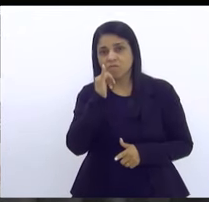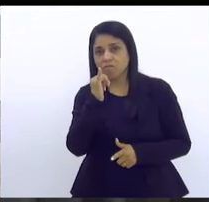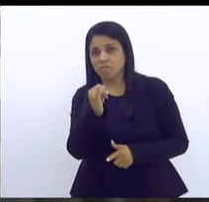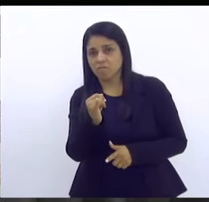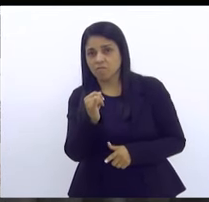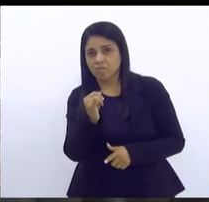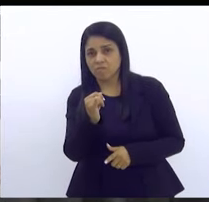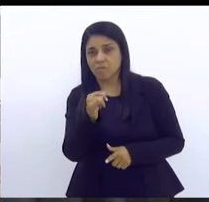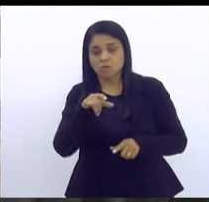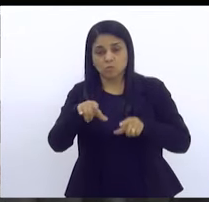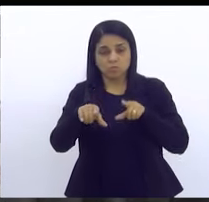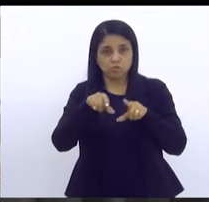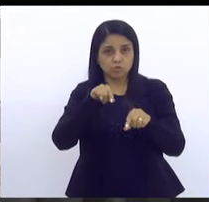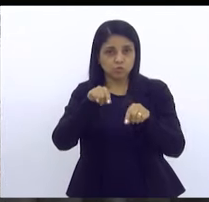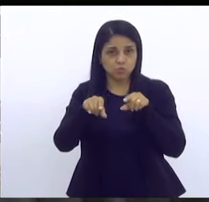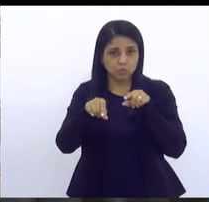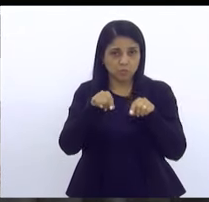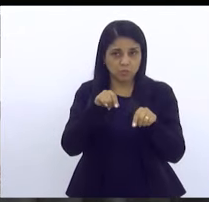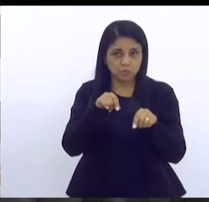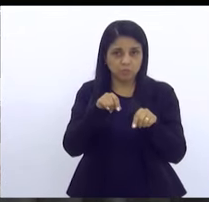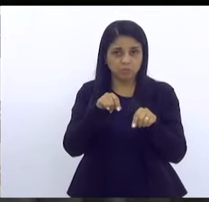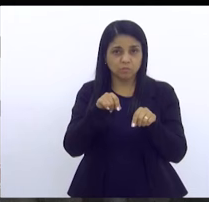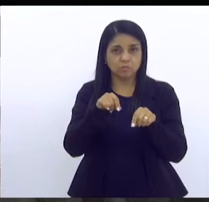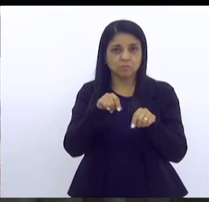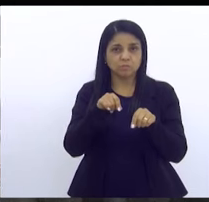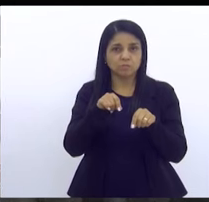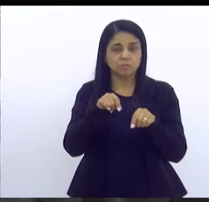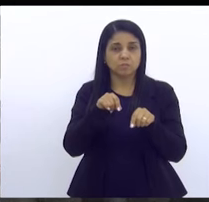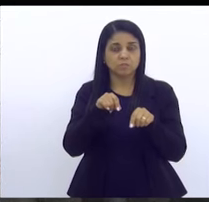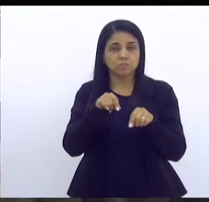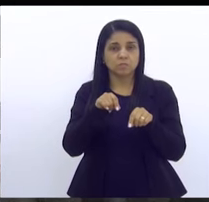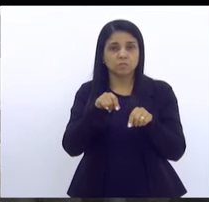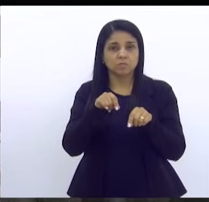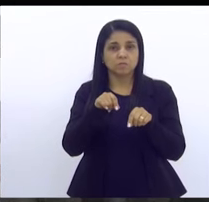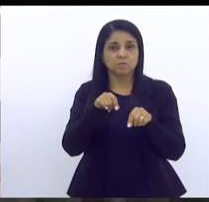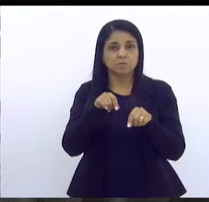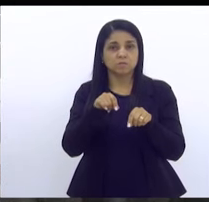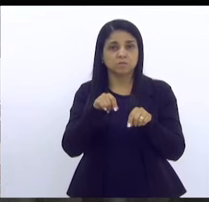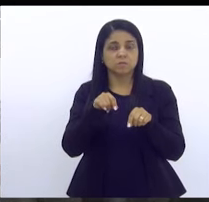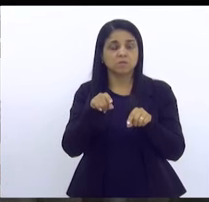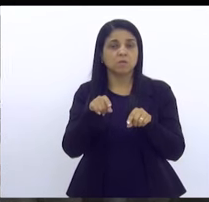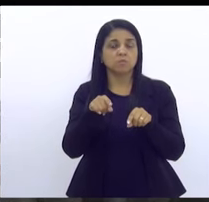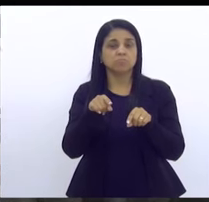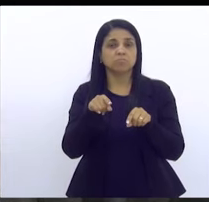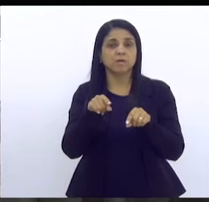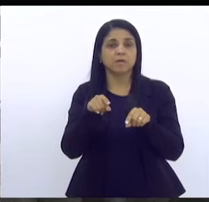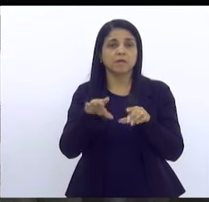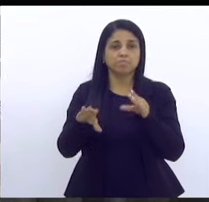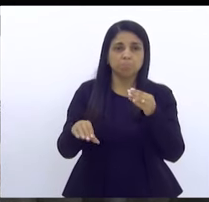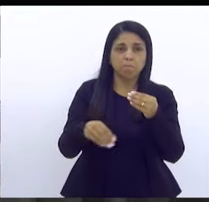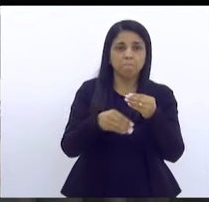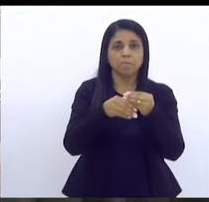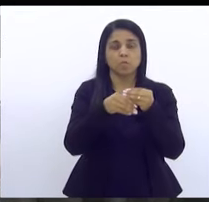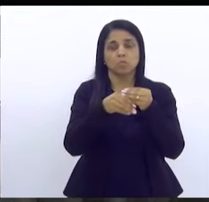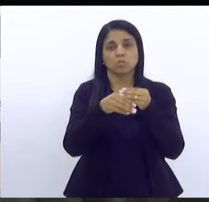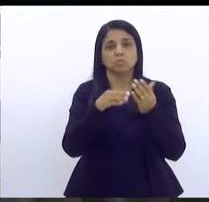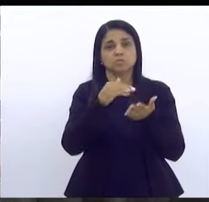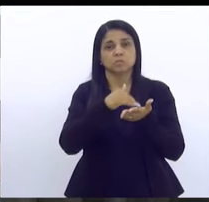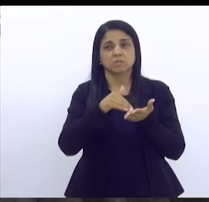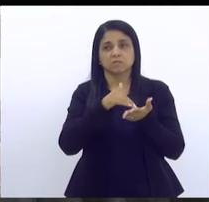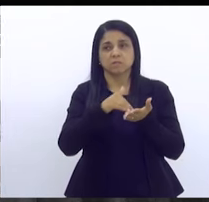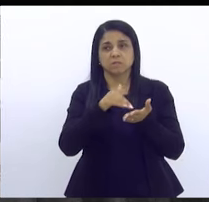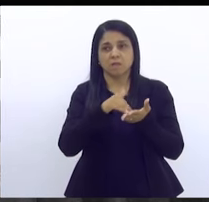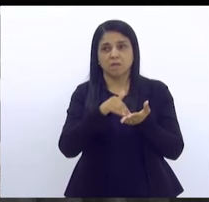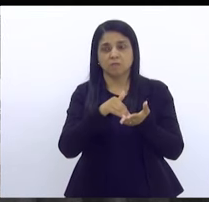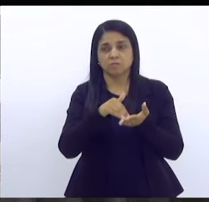os escolhidos que aí estão serão absorvidos pelo secretário. Afinal de contas, o secretário